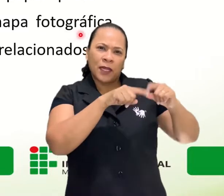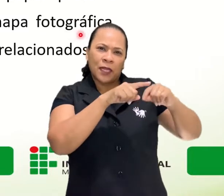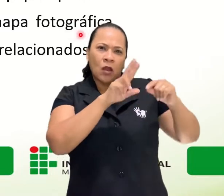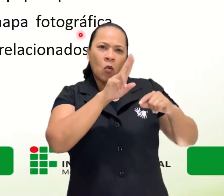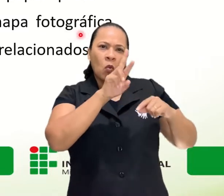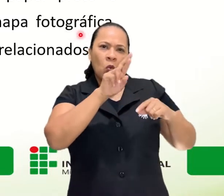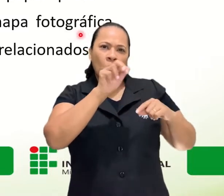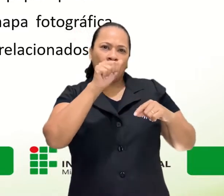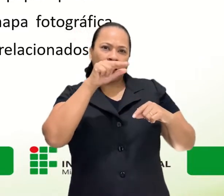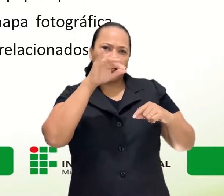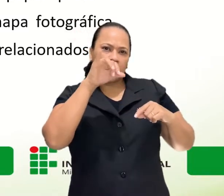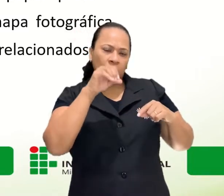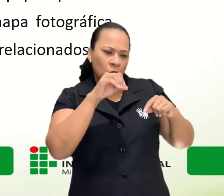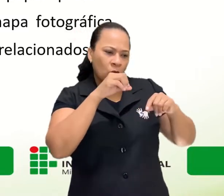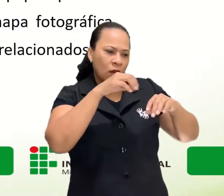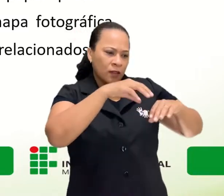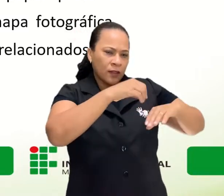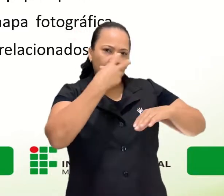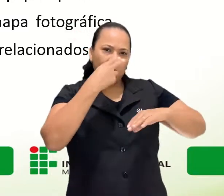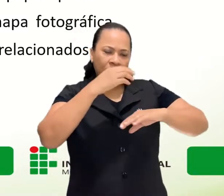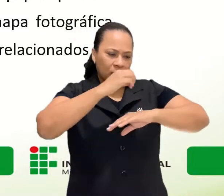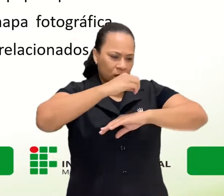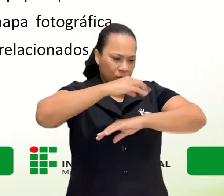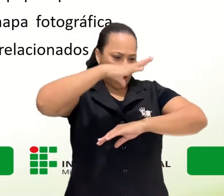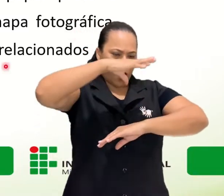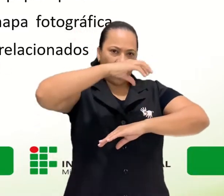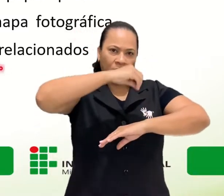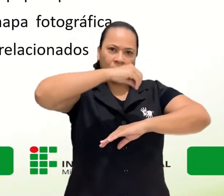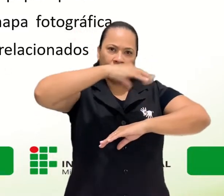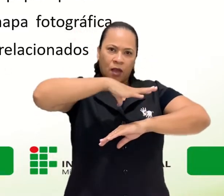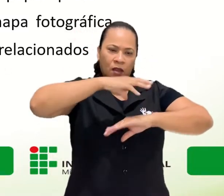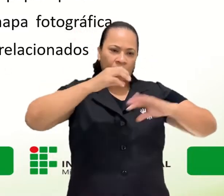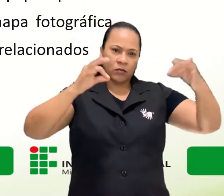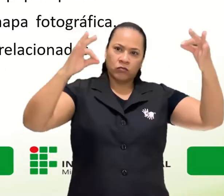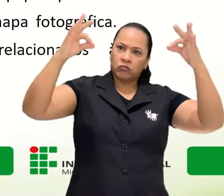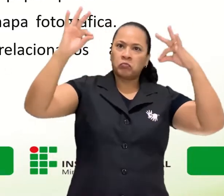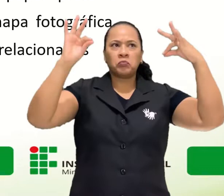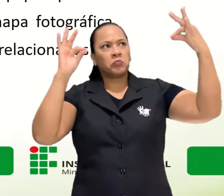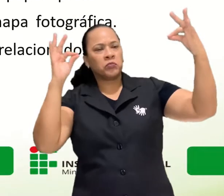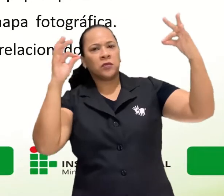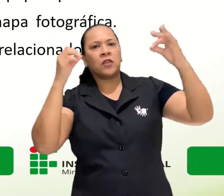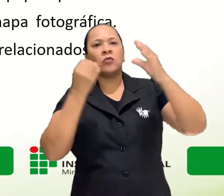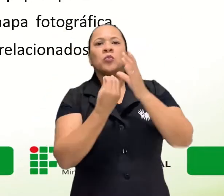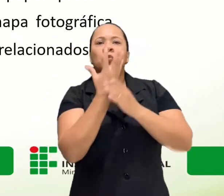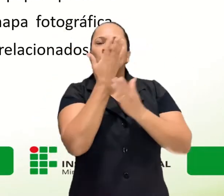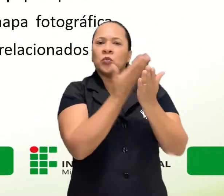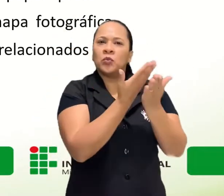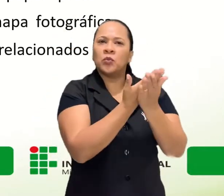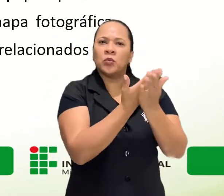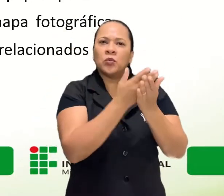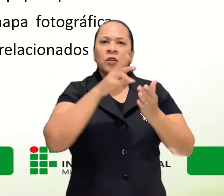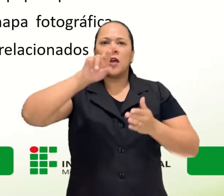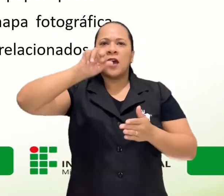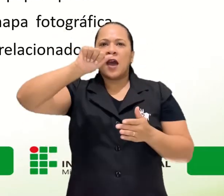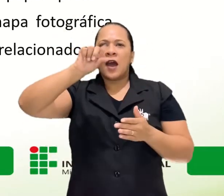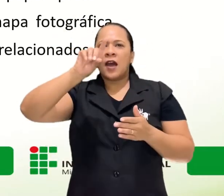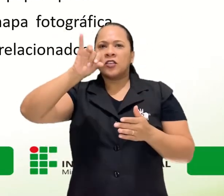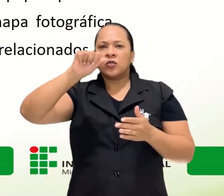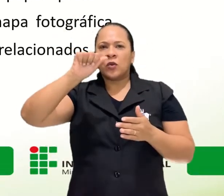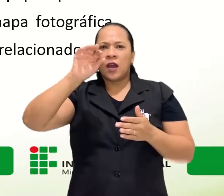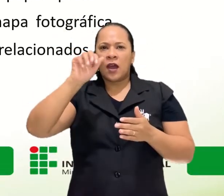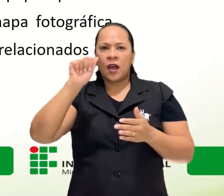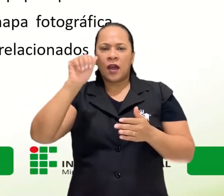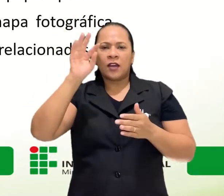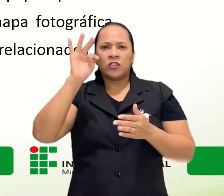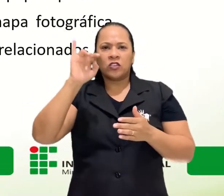chapa fotográfica. E assim, iniciou-se os estudos relacionados à radioatividade. Radioatividade é